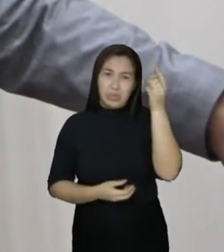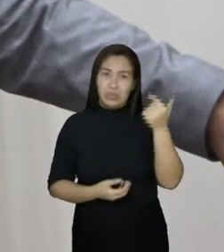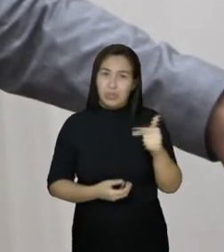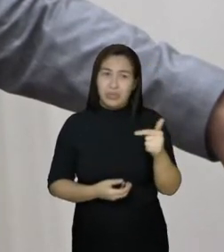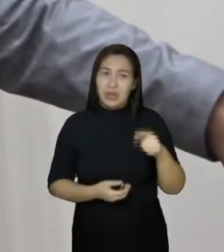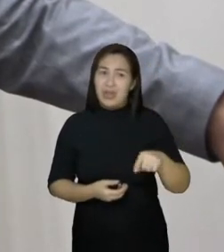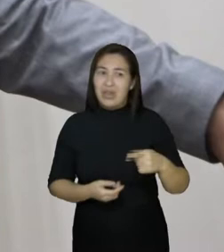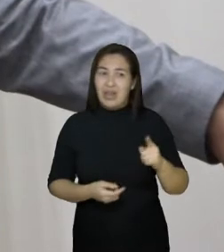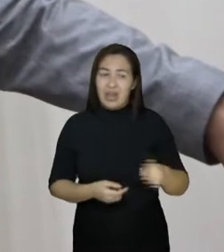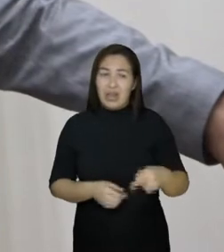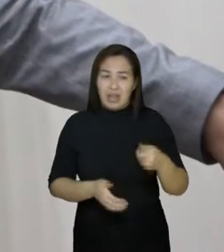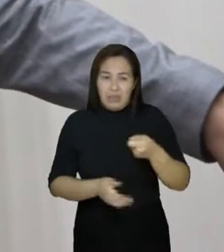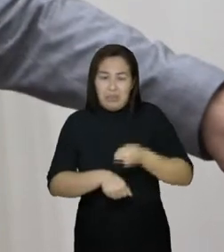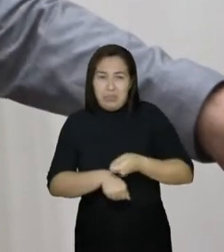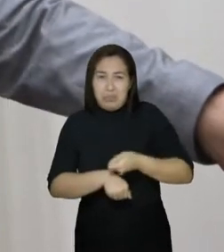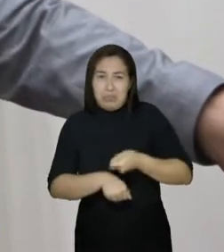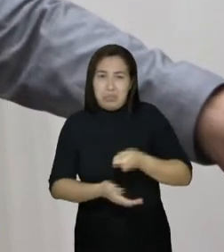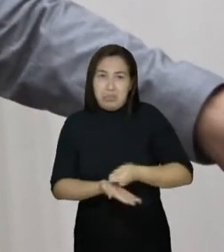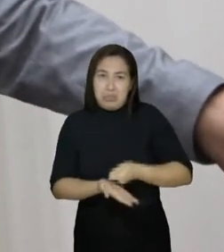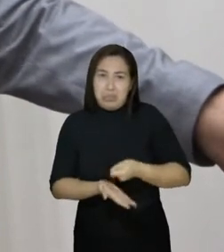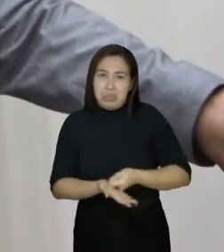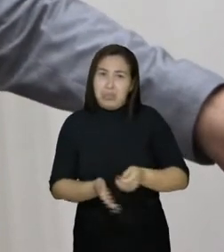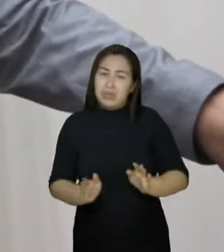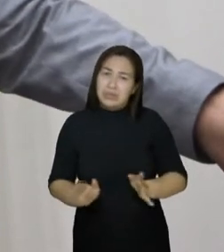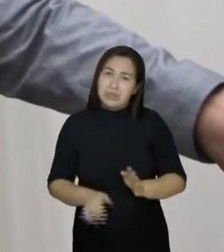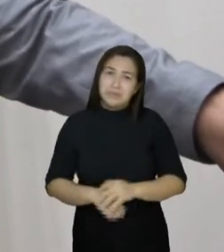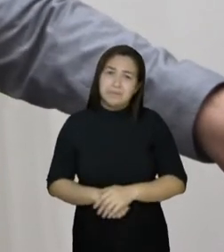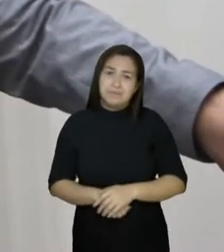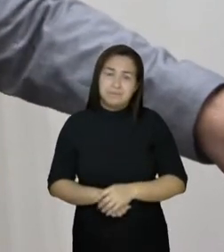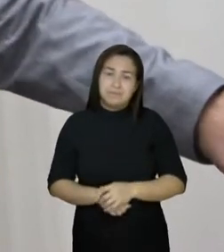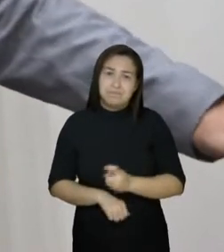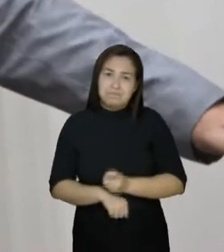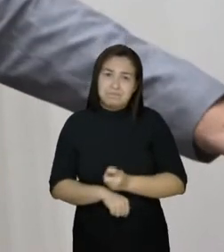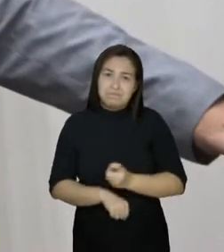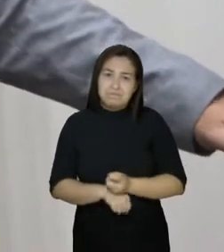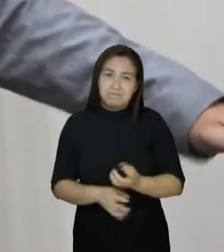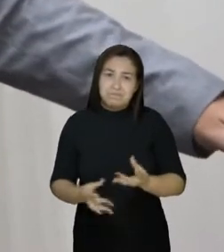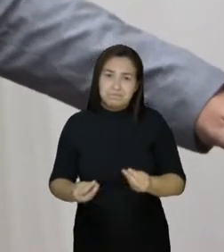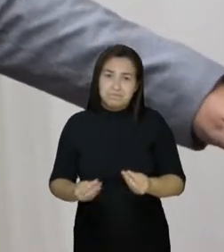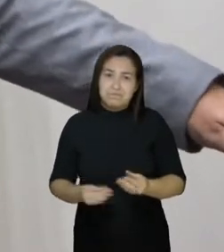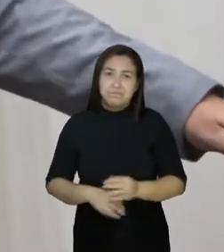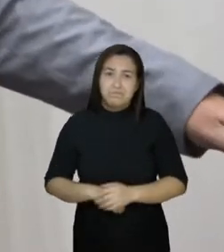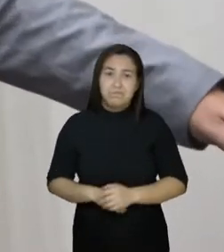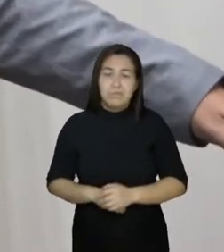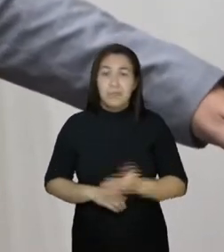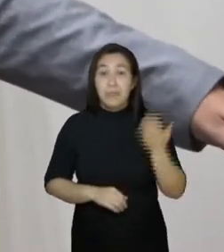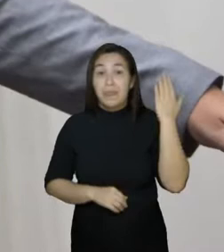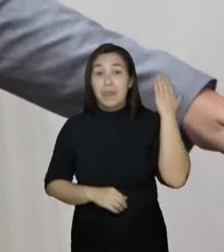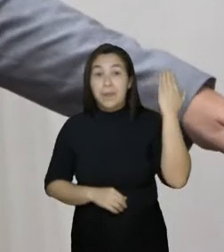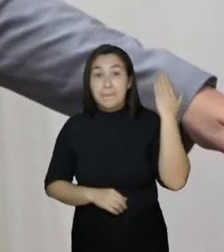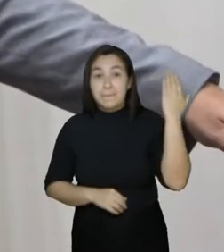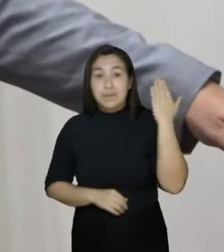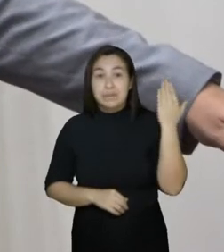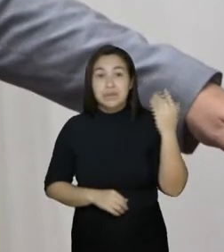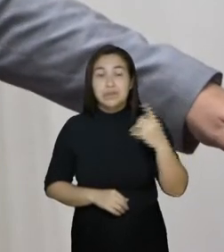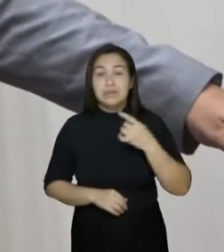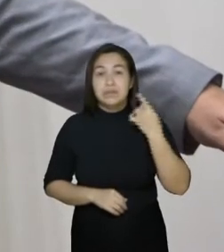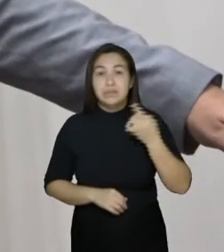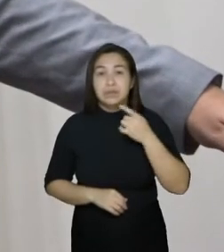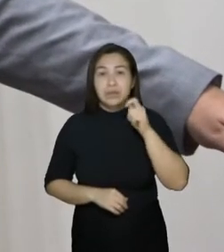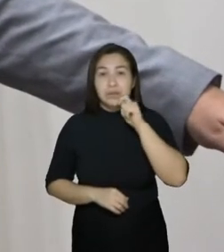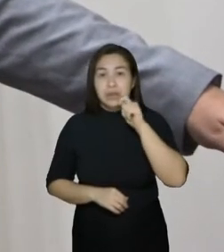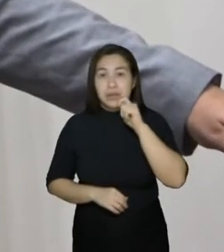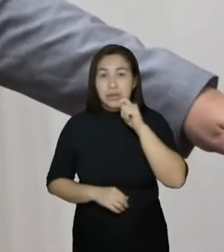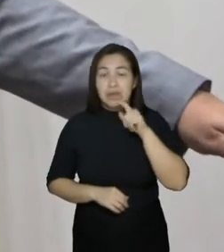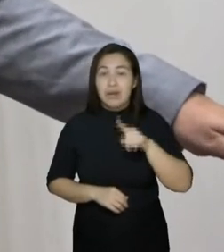ela não é teimosa. Continuou. Se bem que aquela época, deputada Ana, era a época